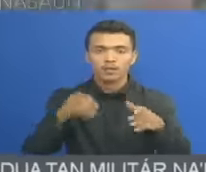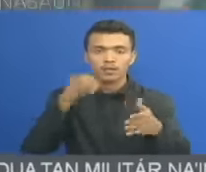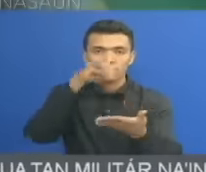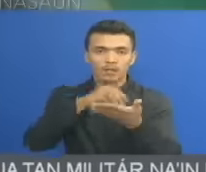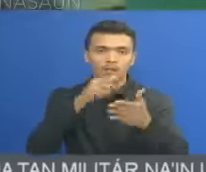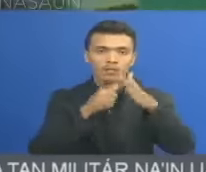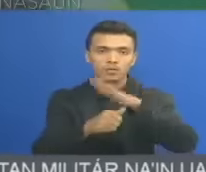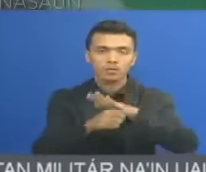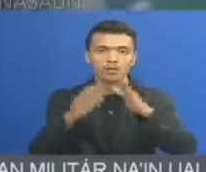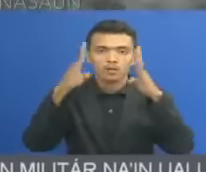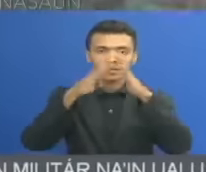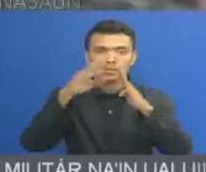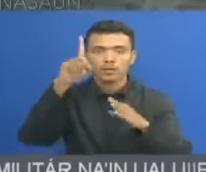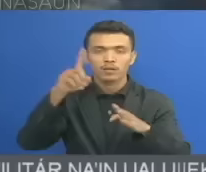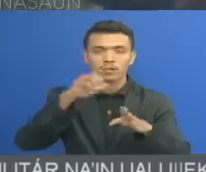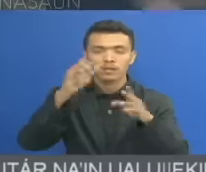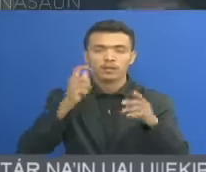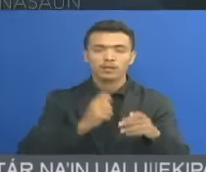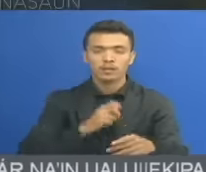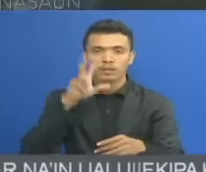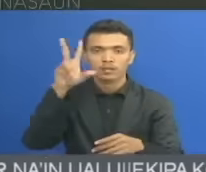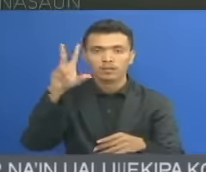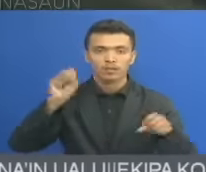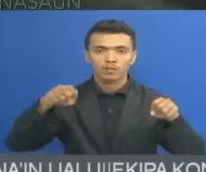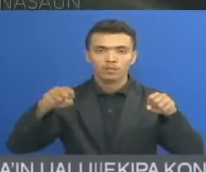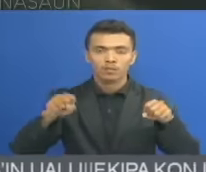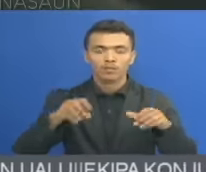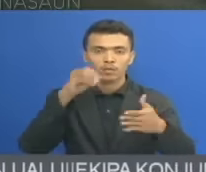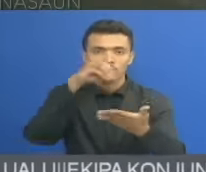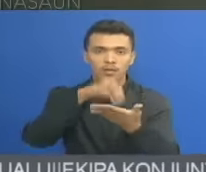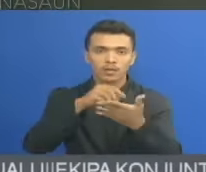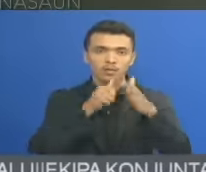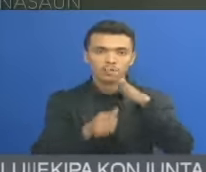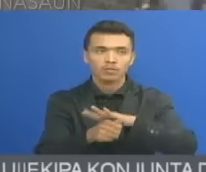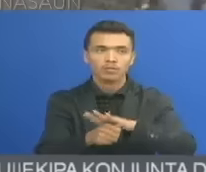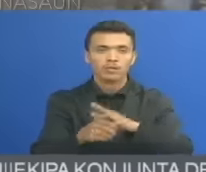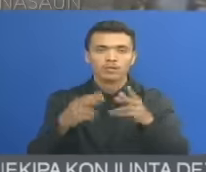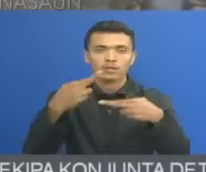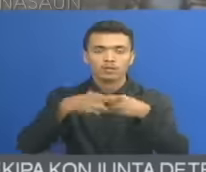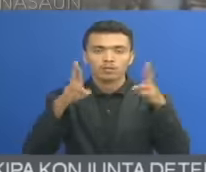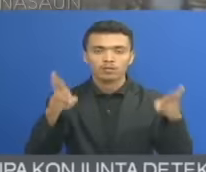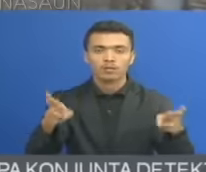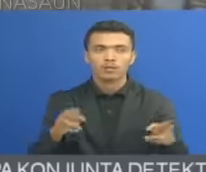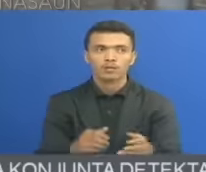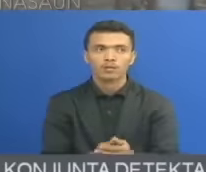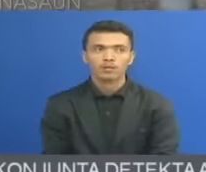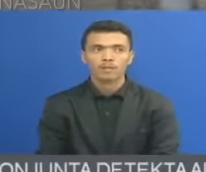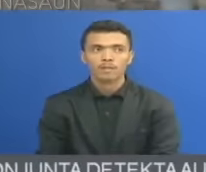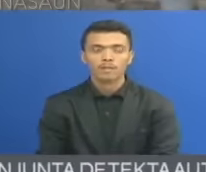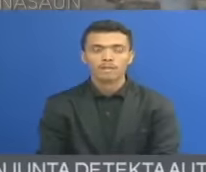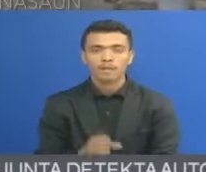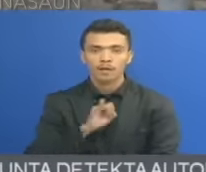ia uma ida, localiza ia área Tasi Tolu, no motor refere Rai Subar ia quarto laran. Tapi mai ida ni amo la